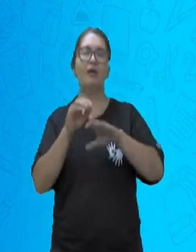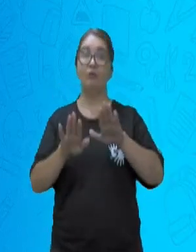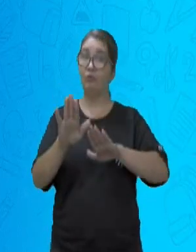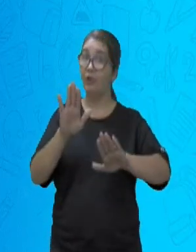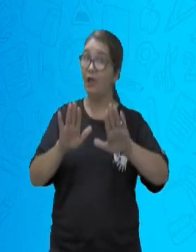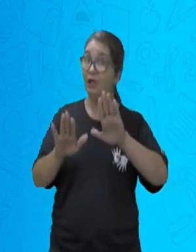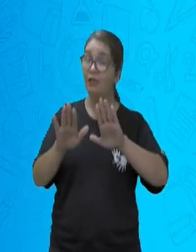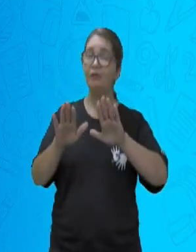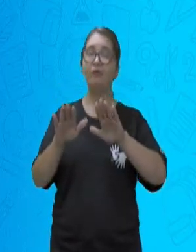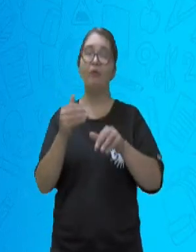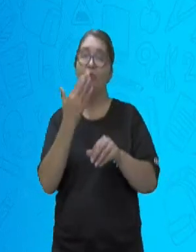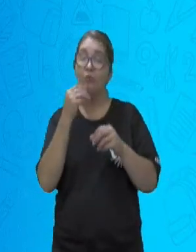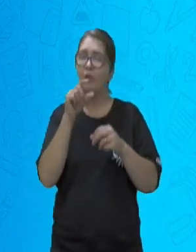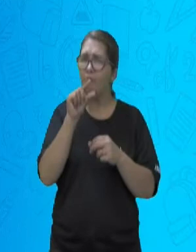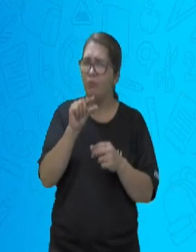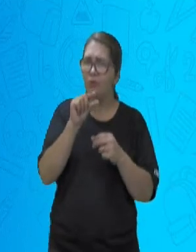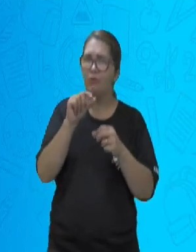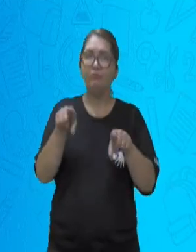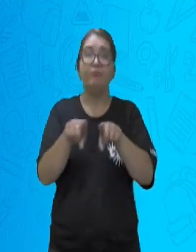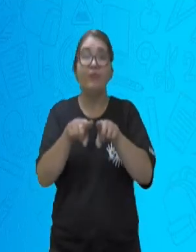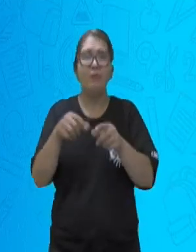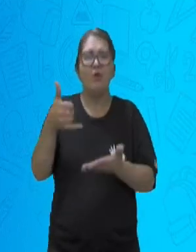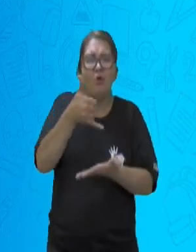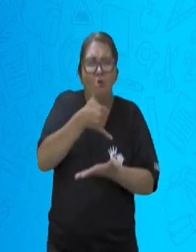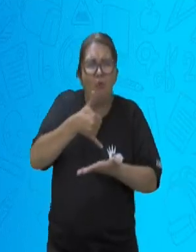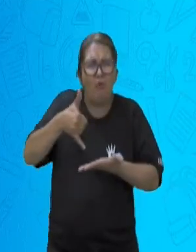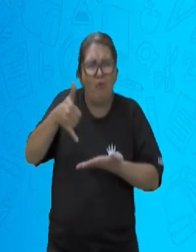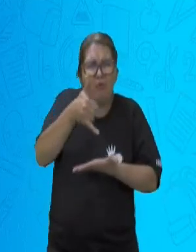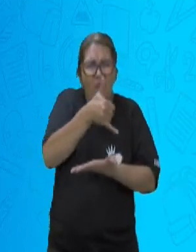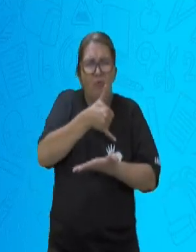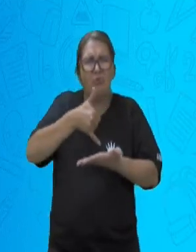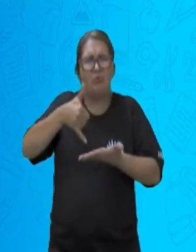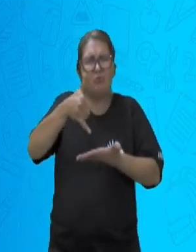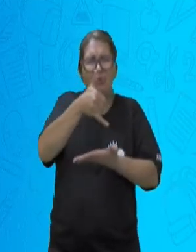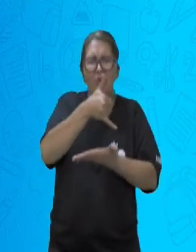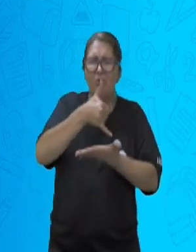muito importante ao organismo. Além de